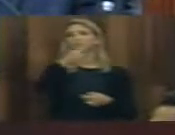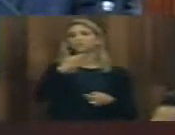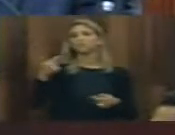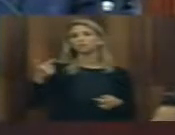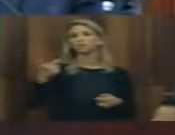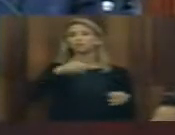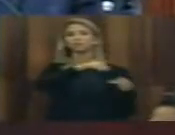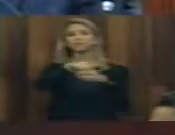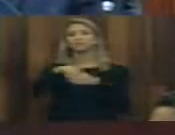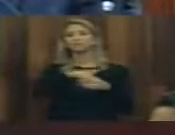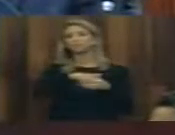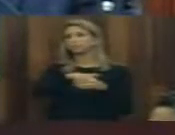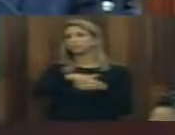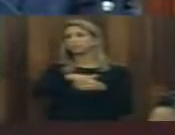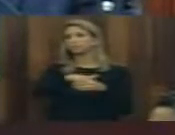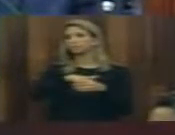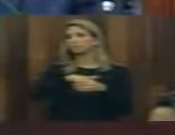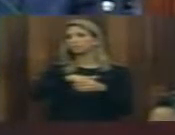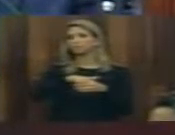discutir.